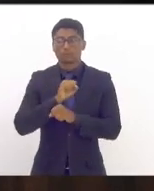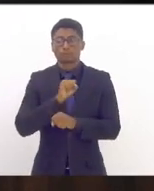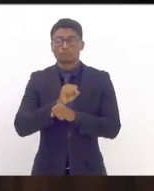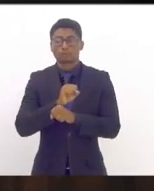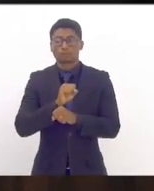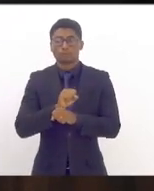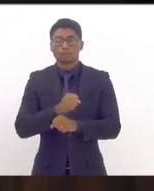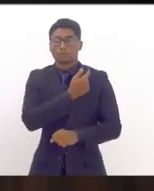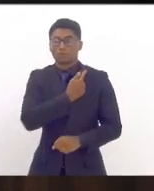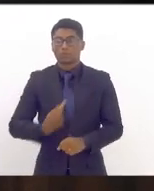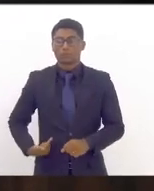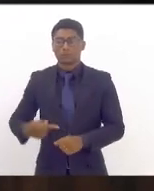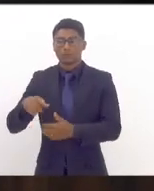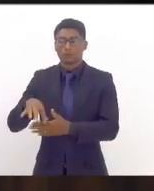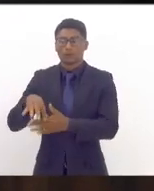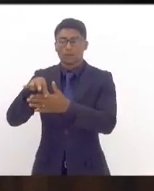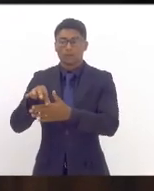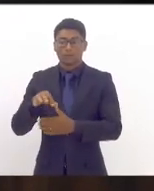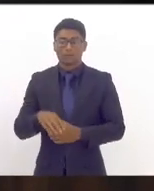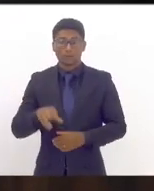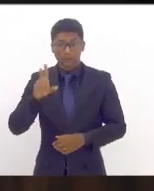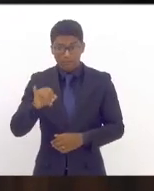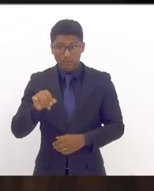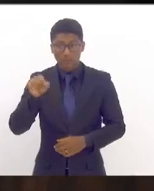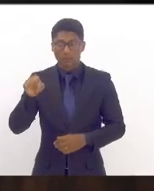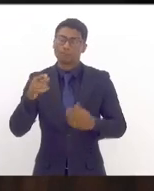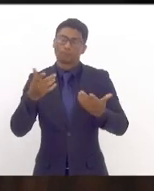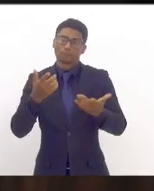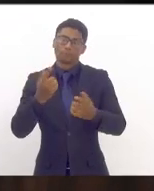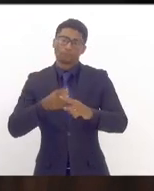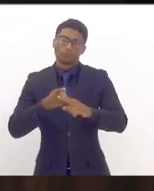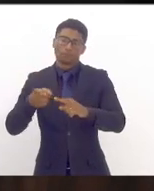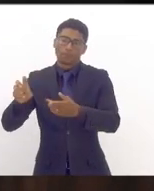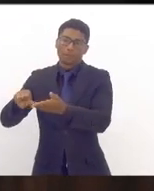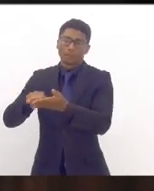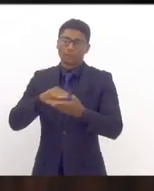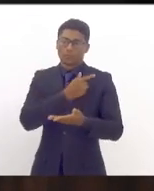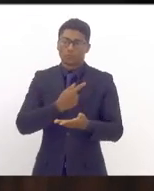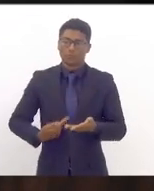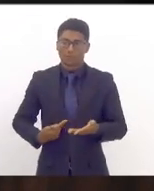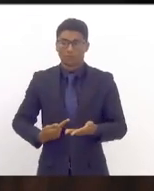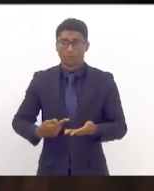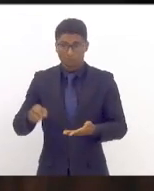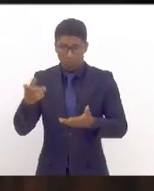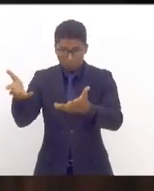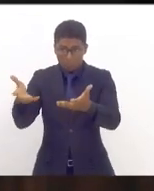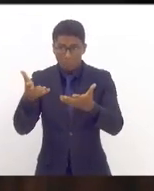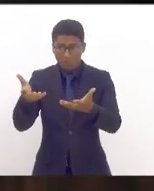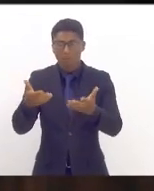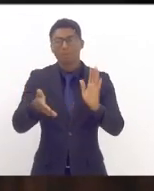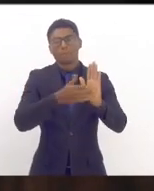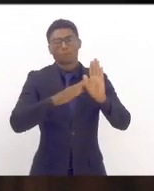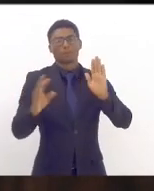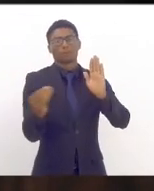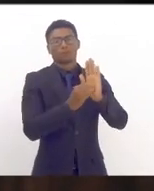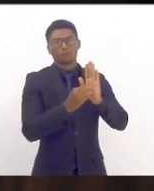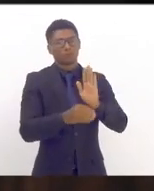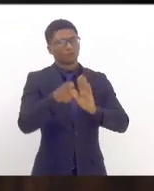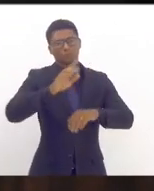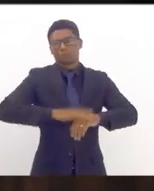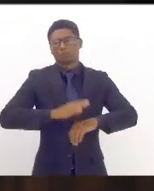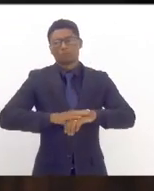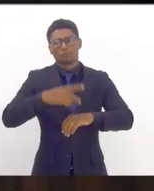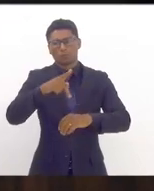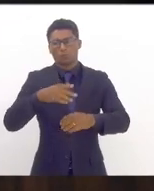do líder do governo e se o governo quer uma mensagem do governo quiser que volte a pauta eu vou trazer a pauta vossa excelência terá todo o direito de fazer obstrução